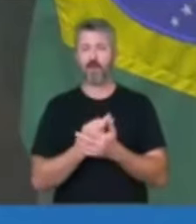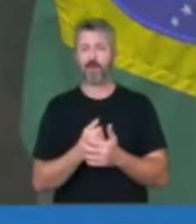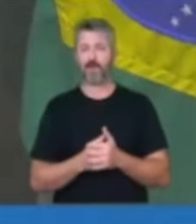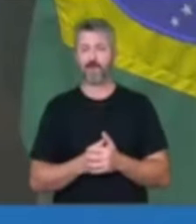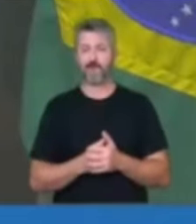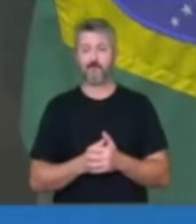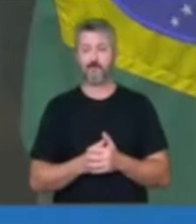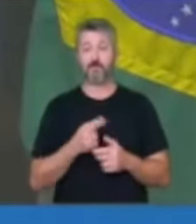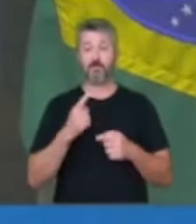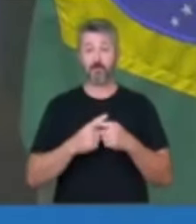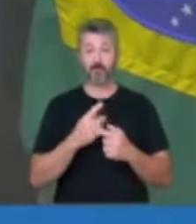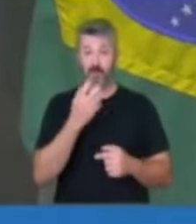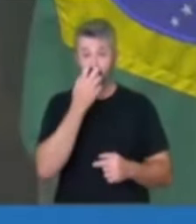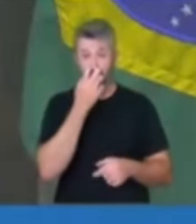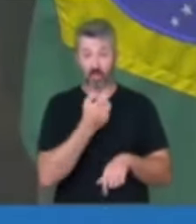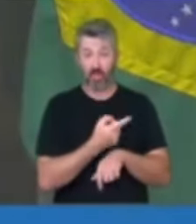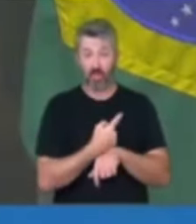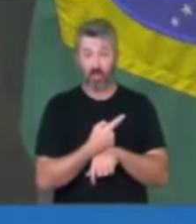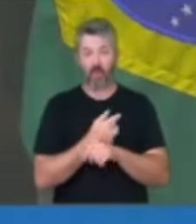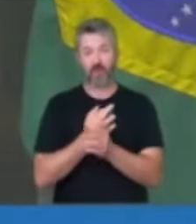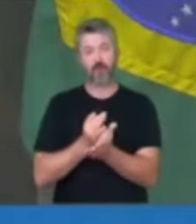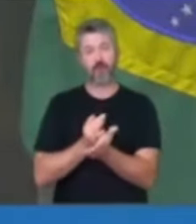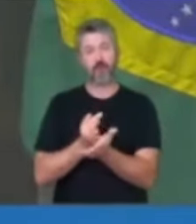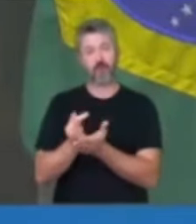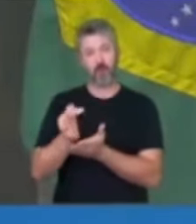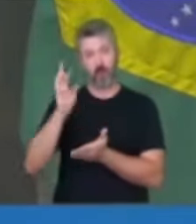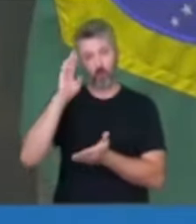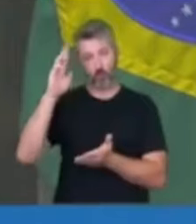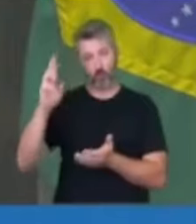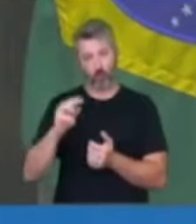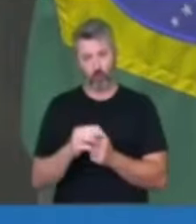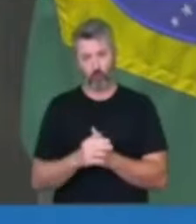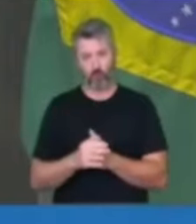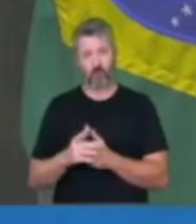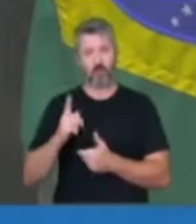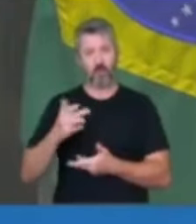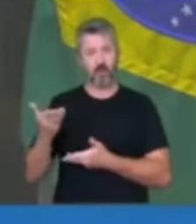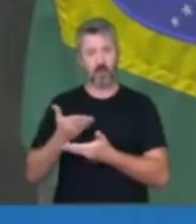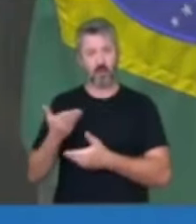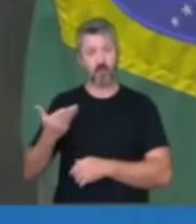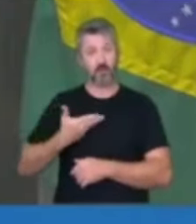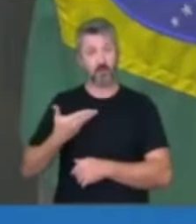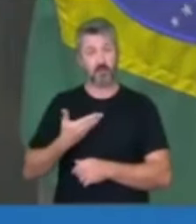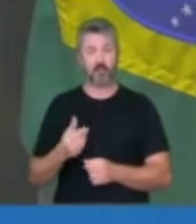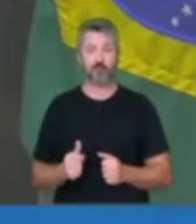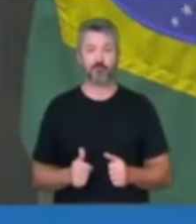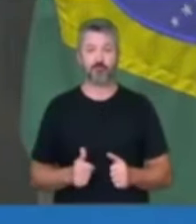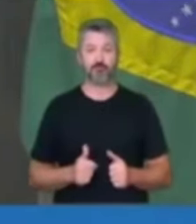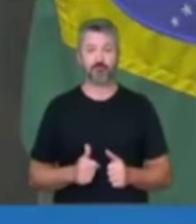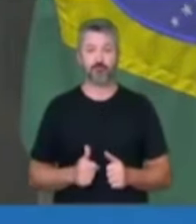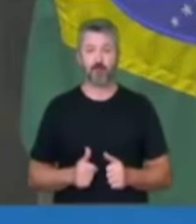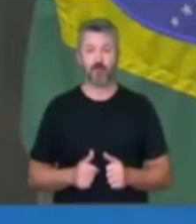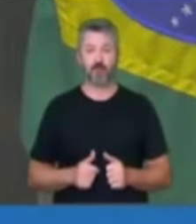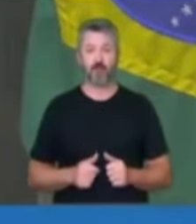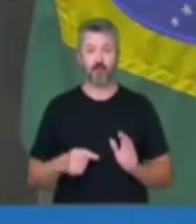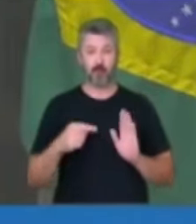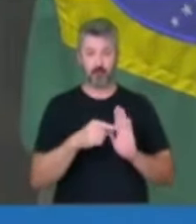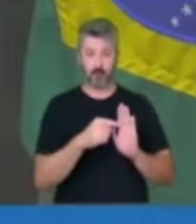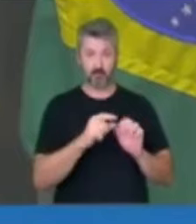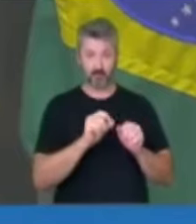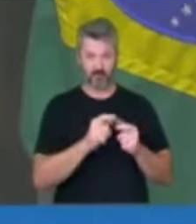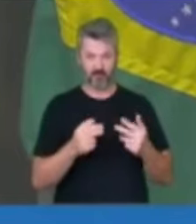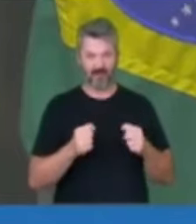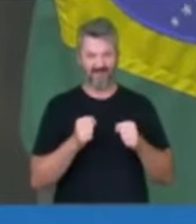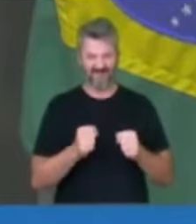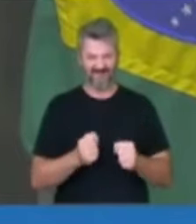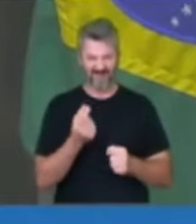cachorro ele é Leal ao seu dono porque ele tem uma relação de de amizade quem faz as coisas por poder e